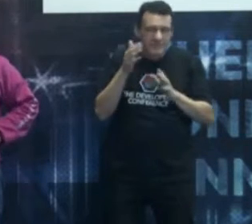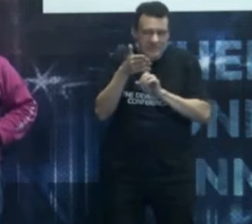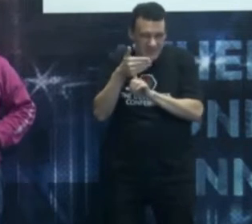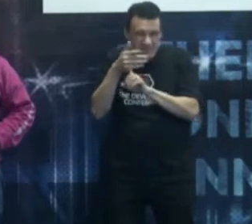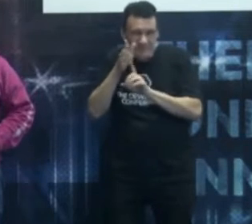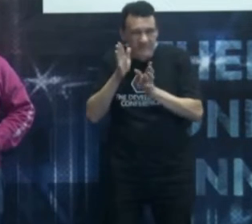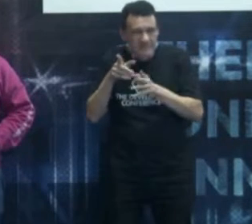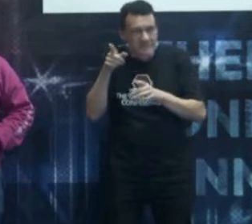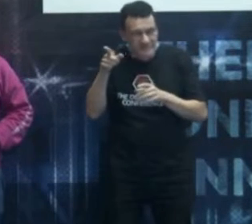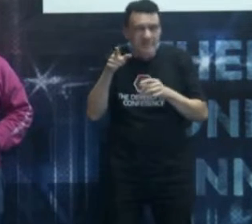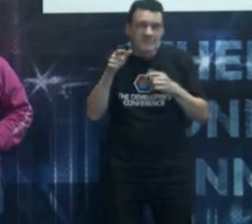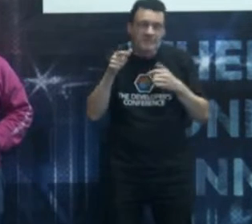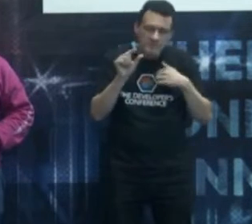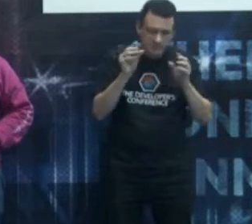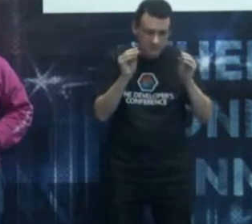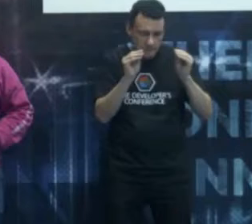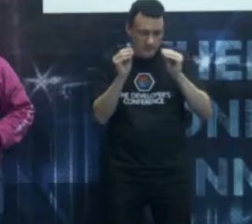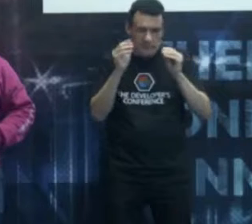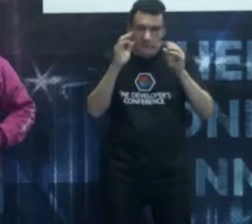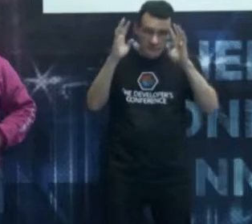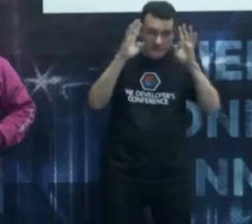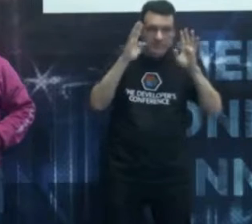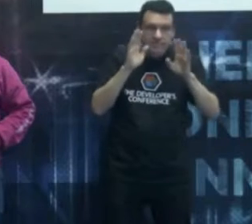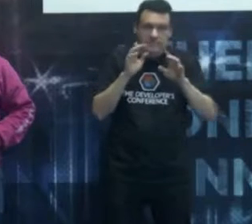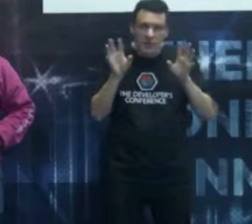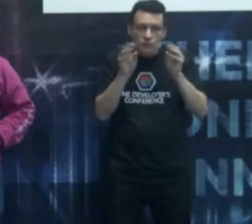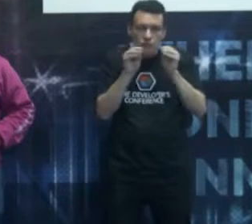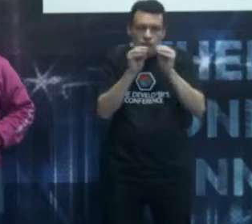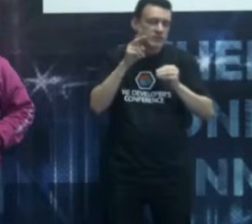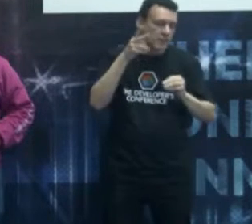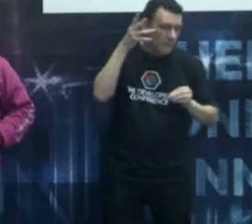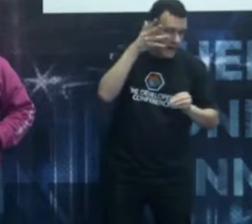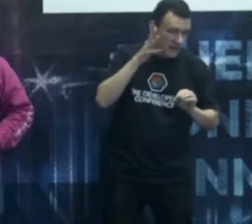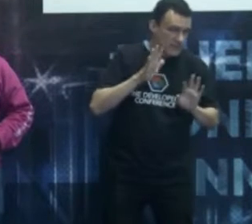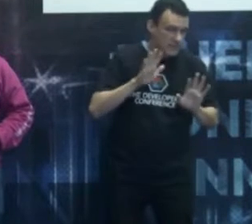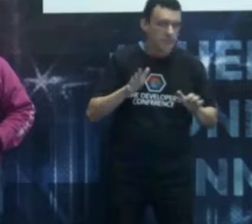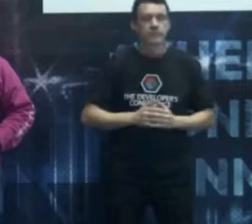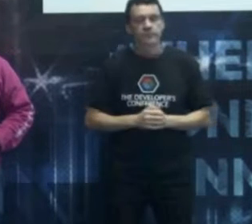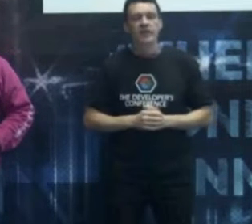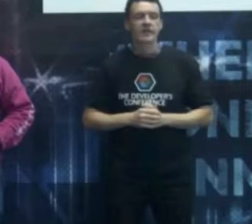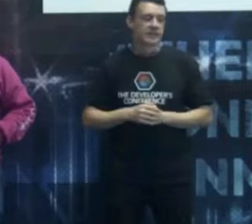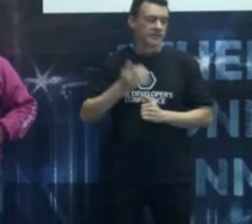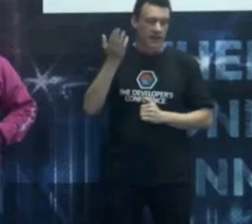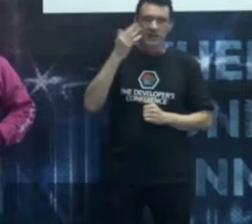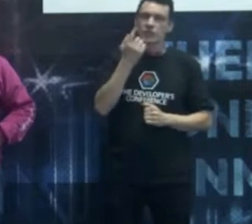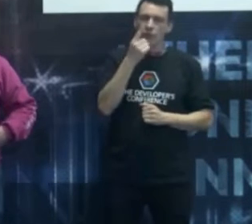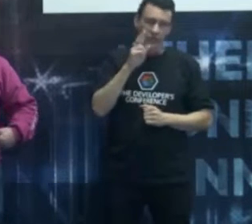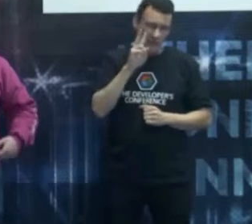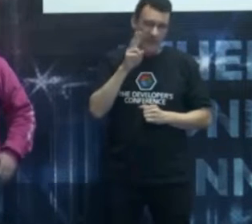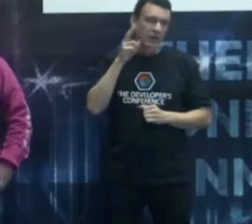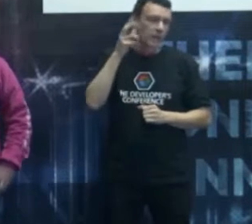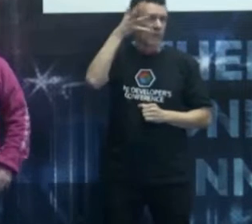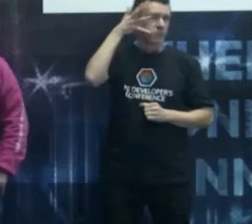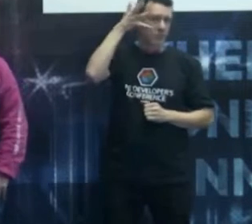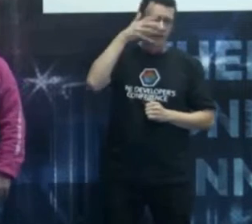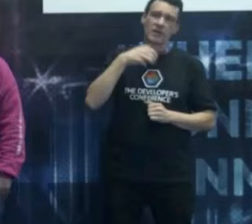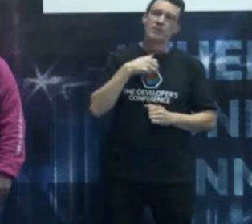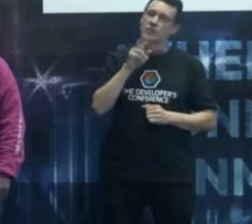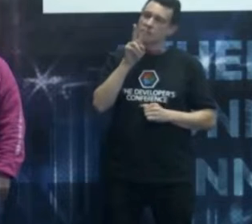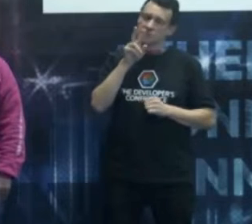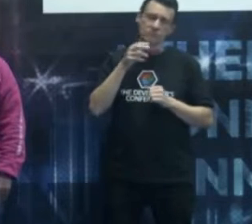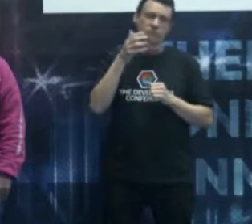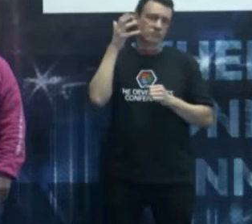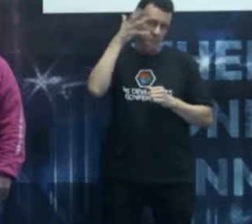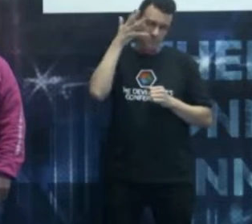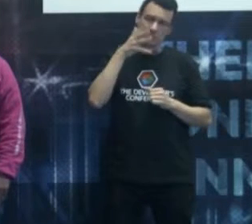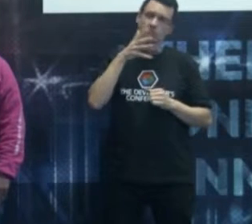Então, assim, eu ouvi uma frase uma vez que mexeu muito comigo numa conferência que dizia o seguinte: a